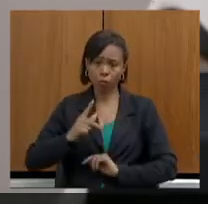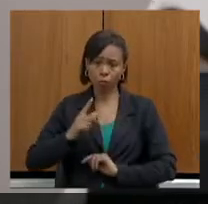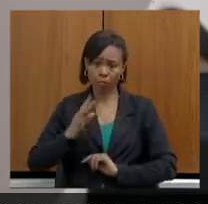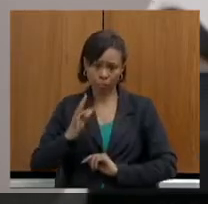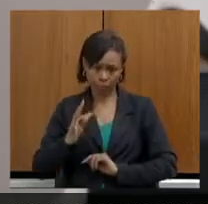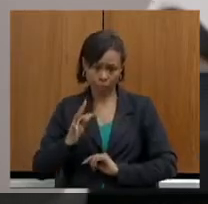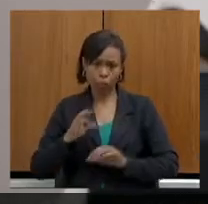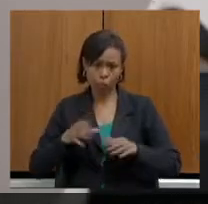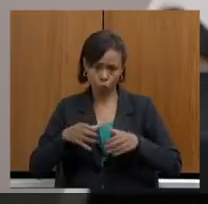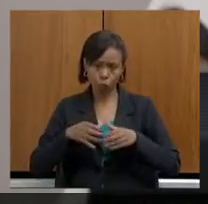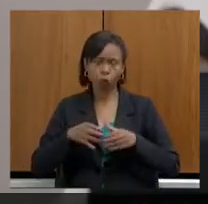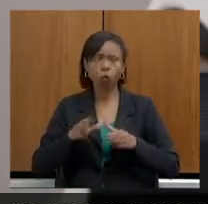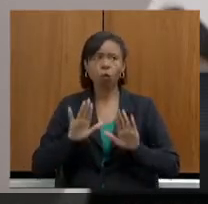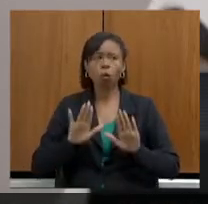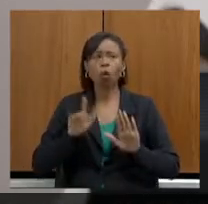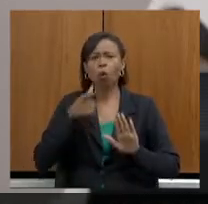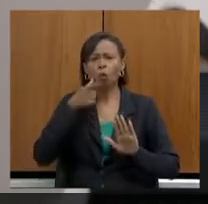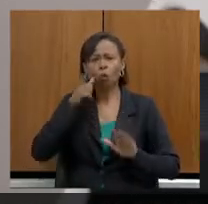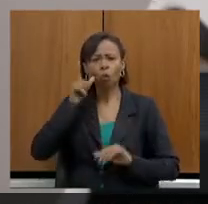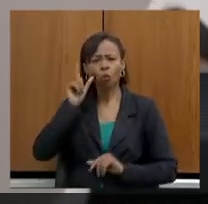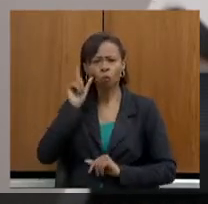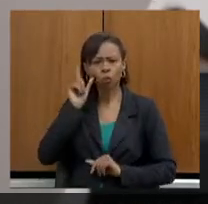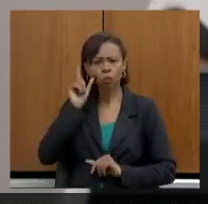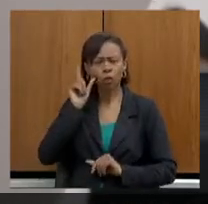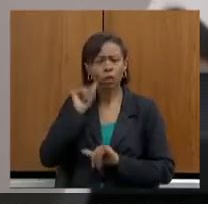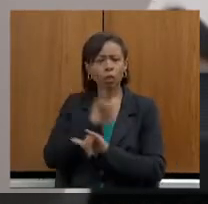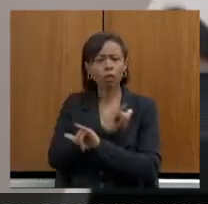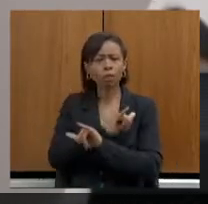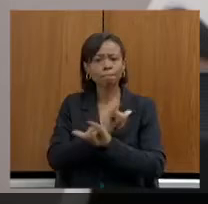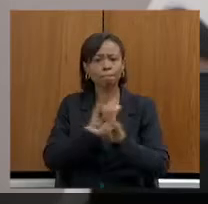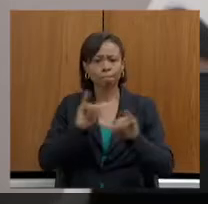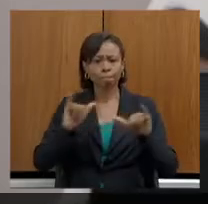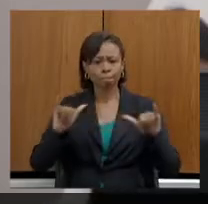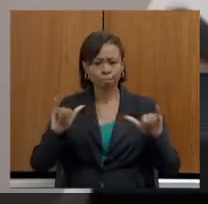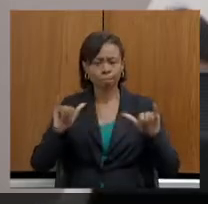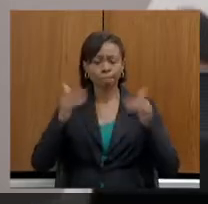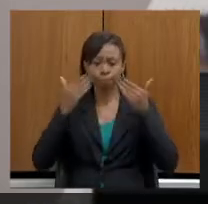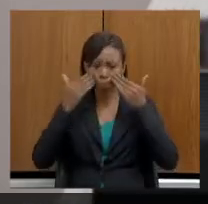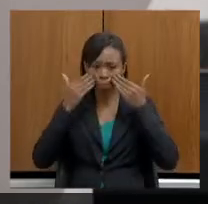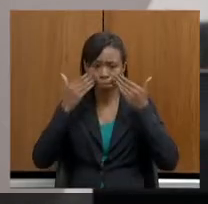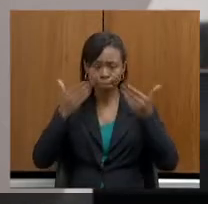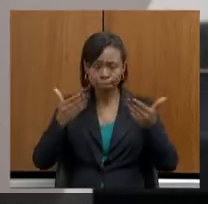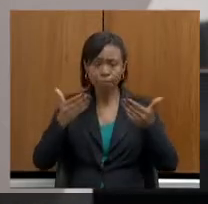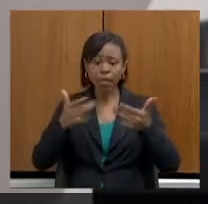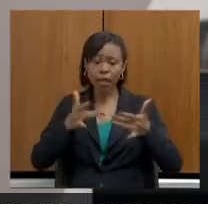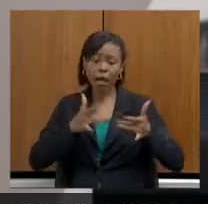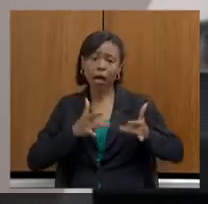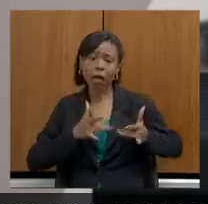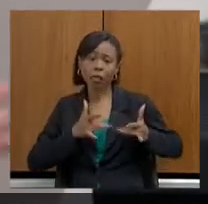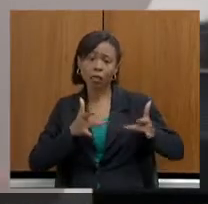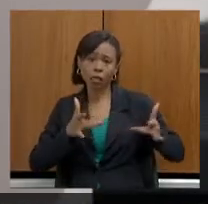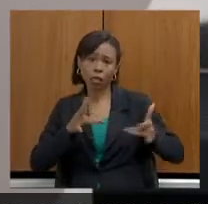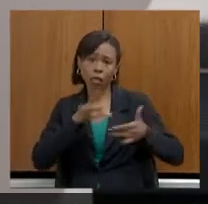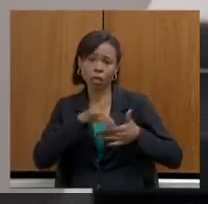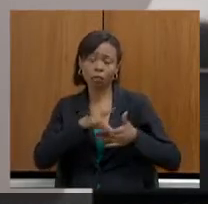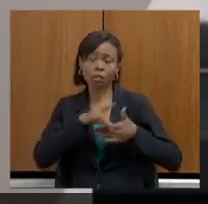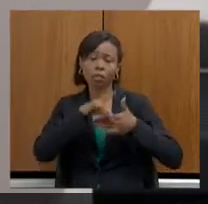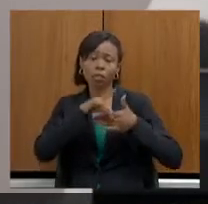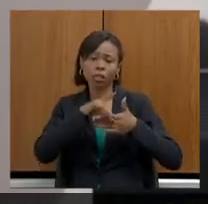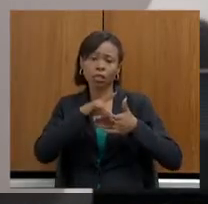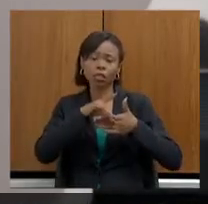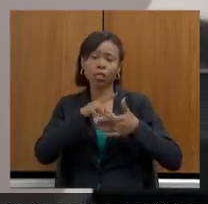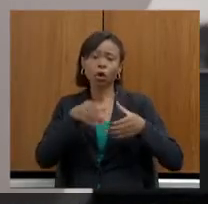é Ontem nós manifestamos publicamente Nossa solidariedade a Presidenta da comissão de educação